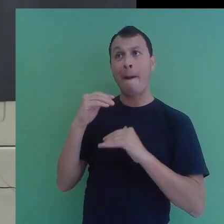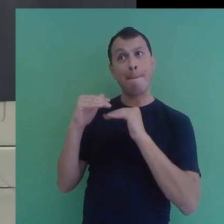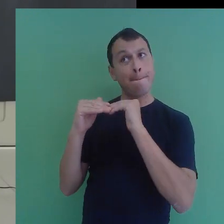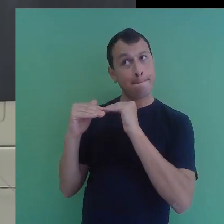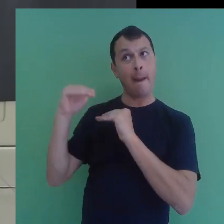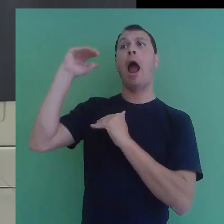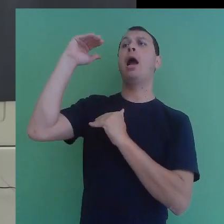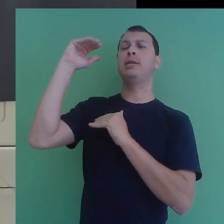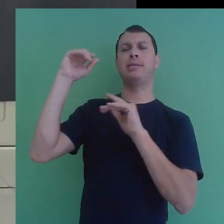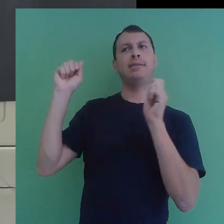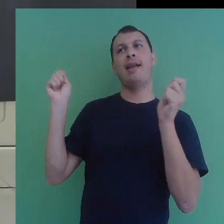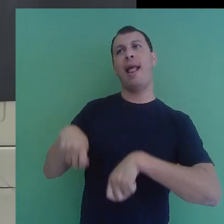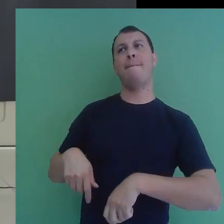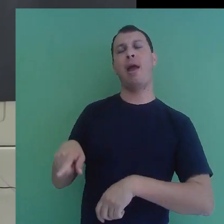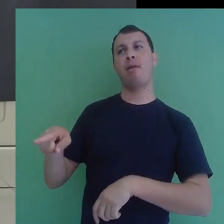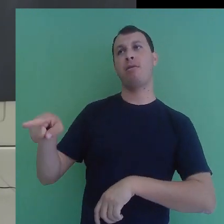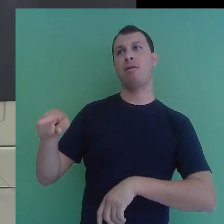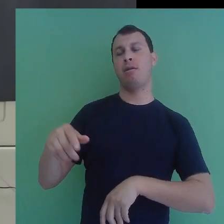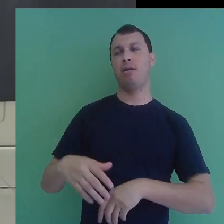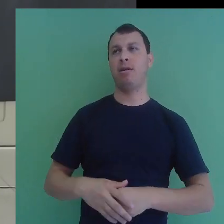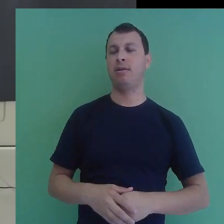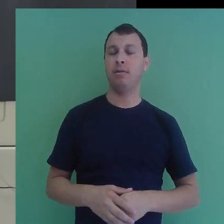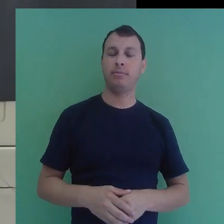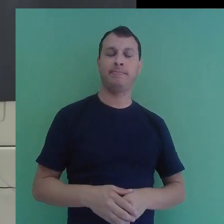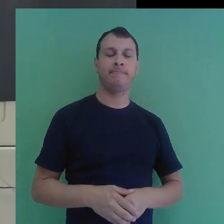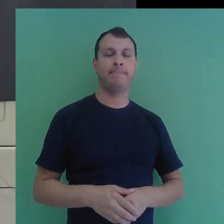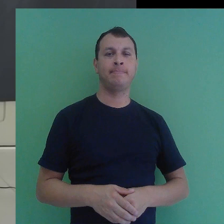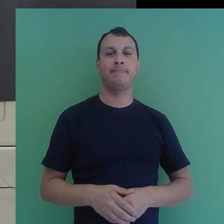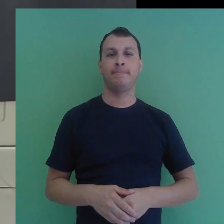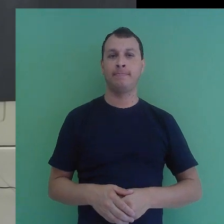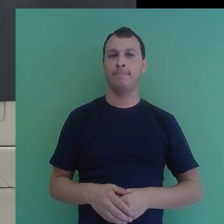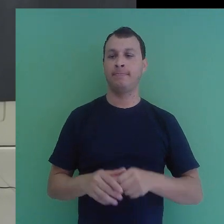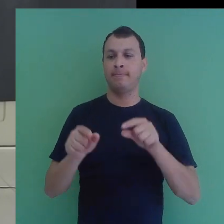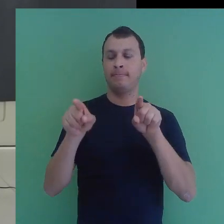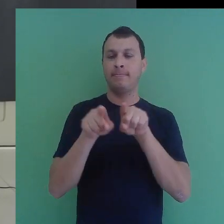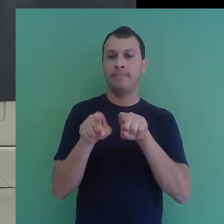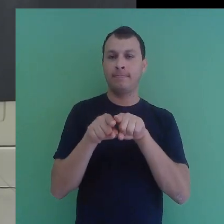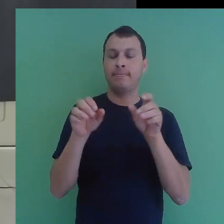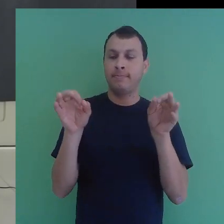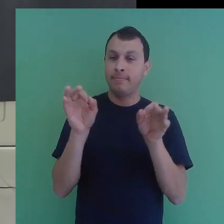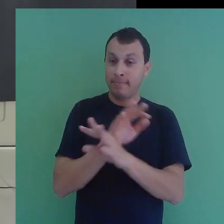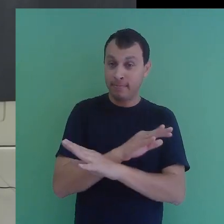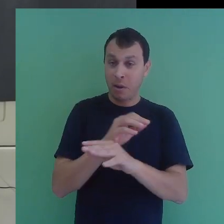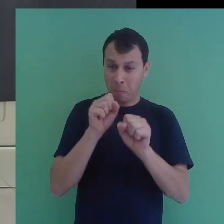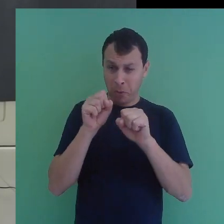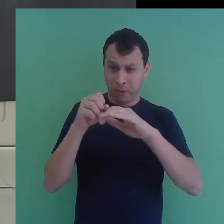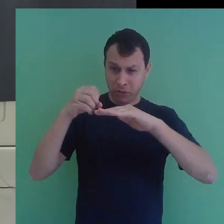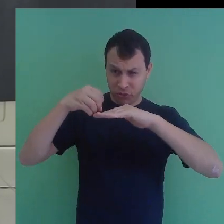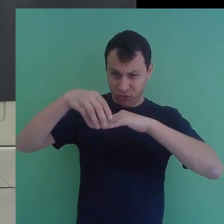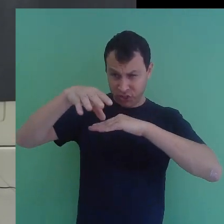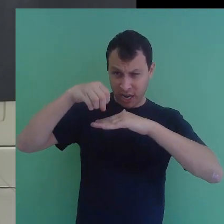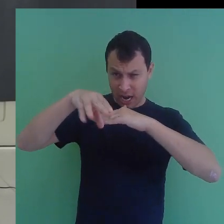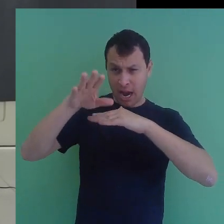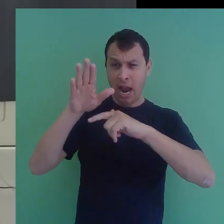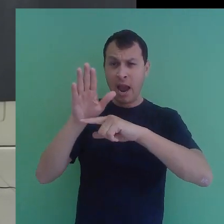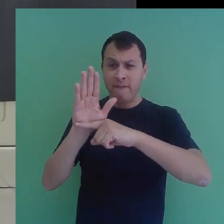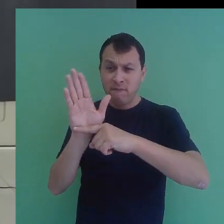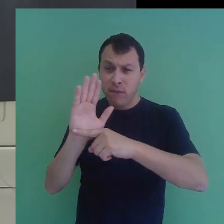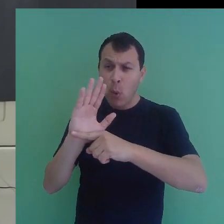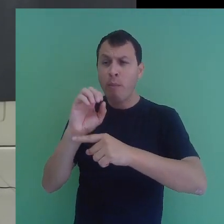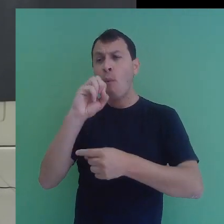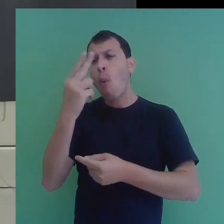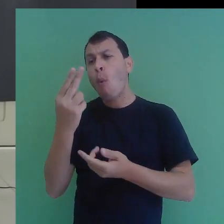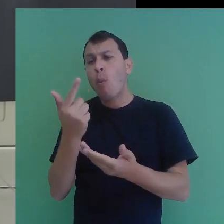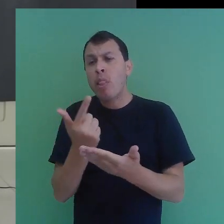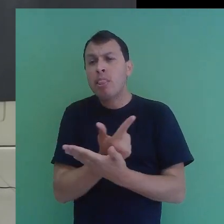Sim. E para encerrar, então, eu queria que você pedisse se você poderia indicar algum livro ou algum filme pra gente, para quem gostaria